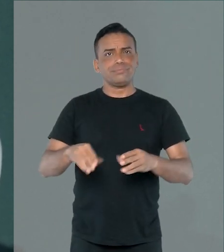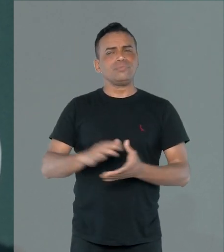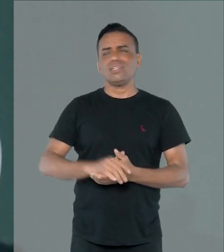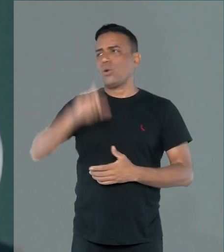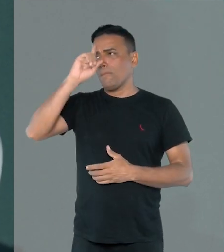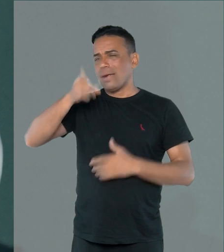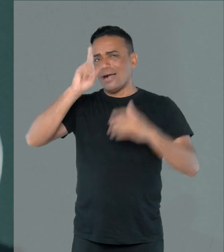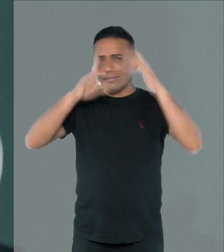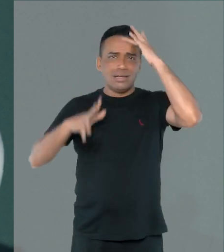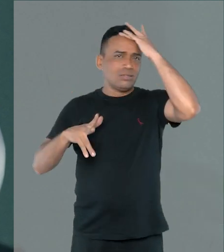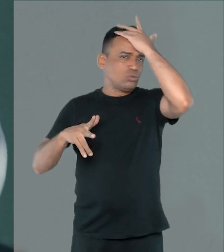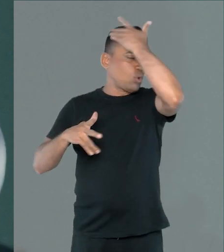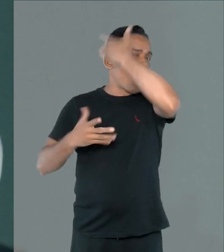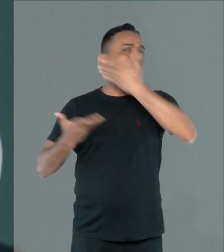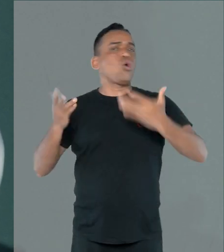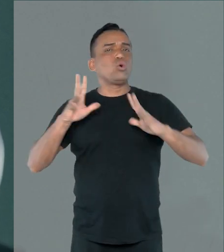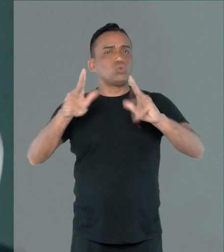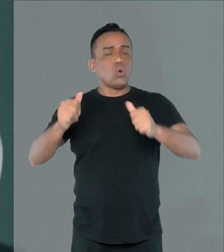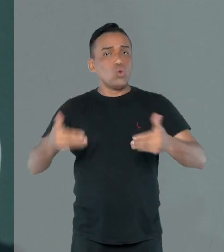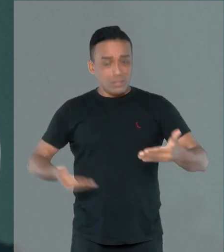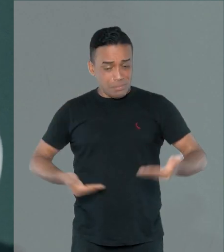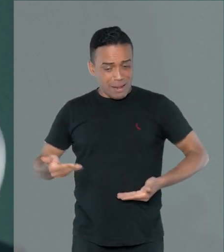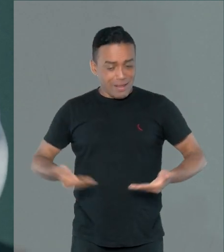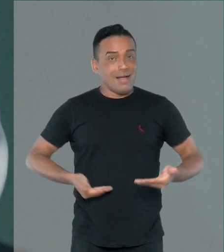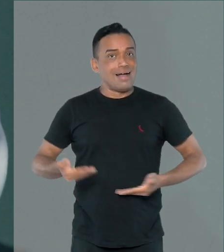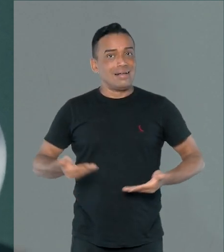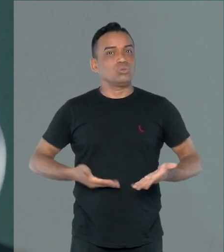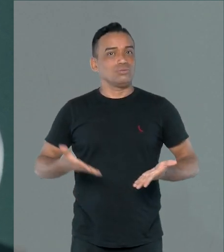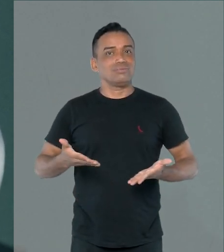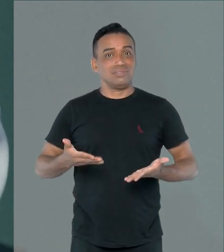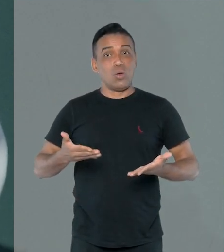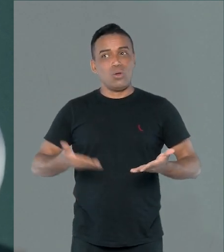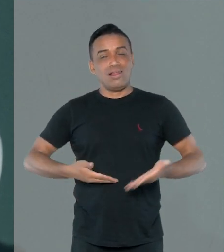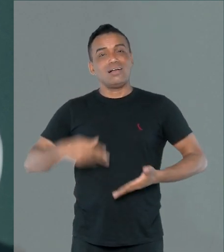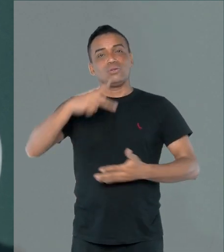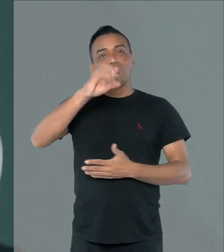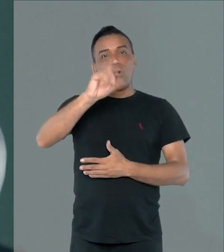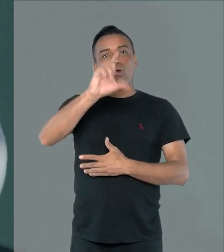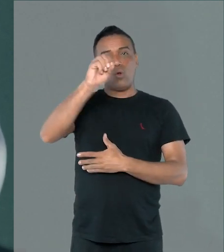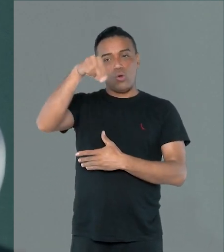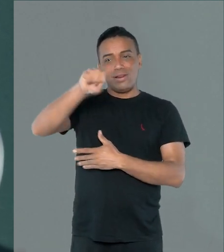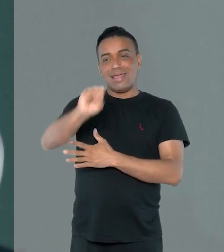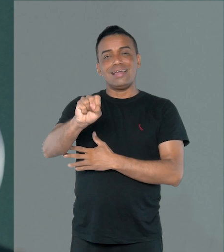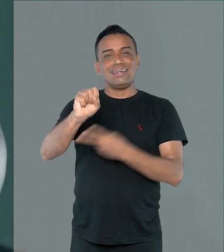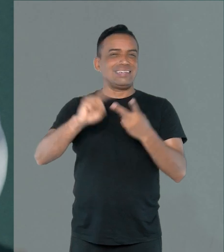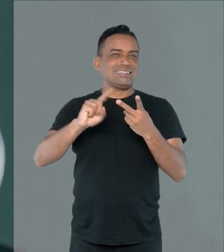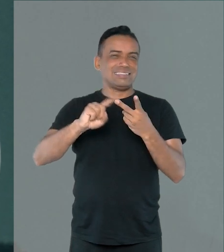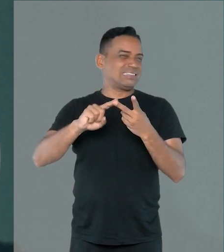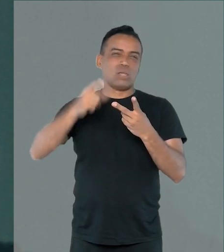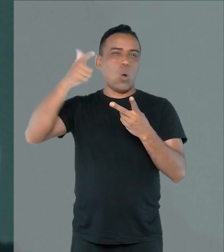muito criado. Criado, na época, era polonês, era tcheco, era gente do leste europeu que vinha